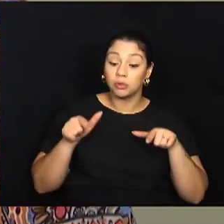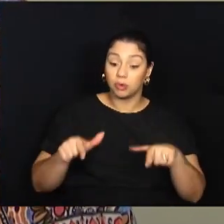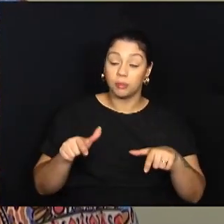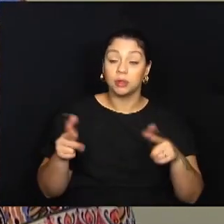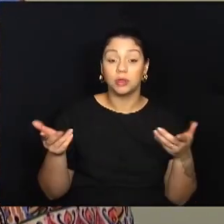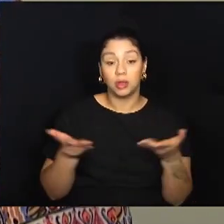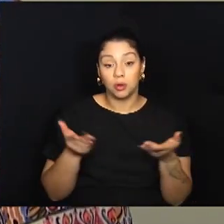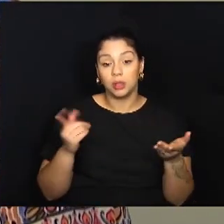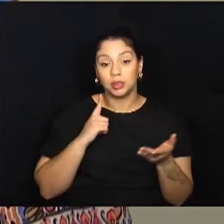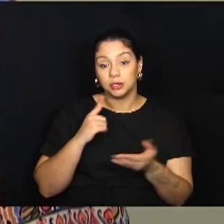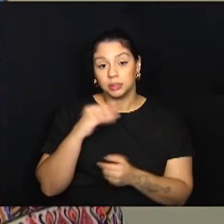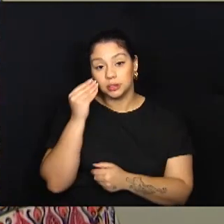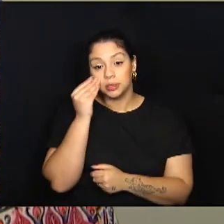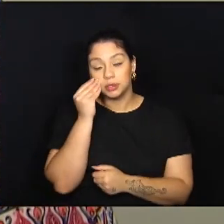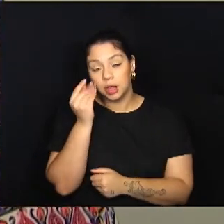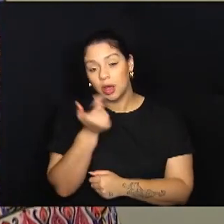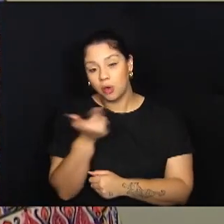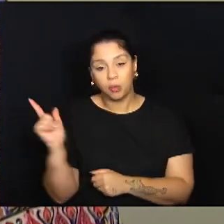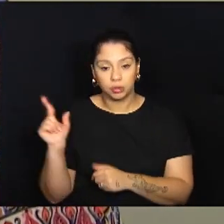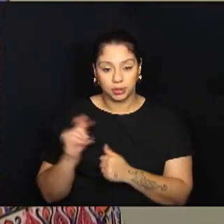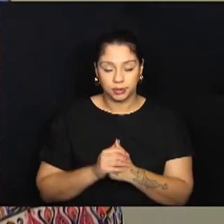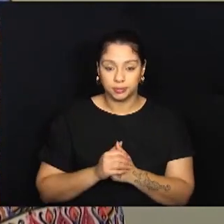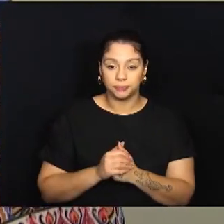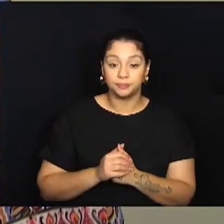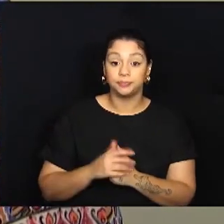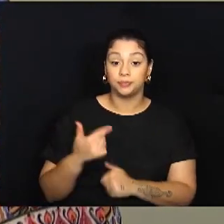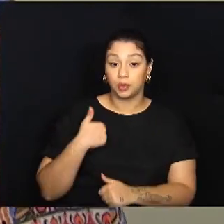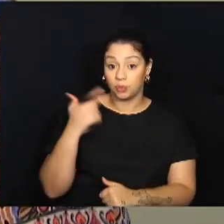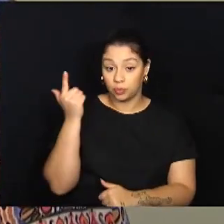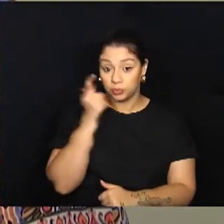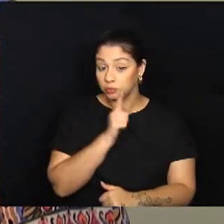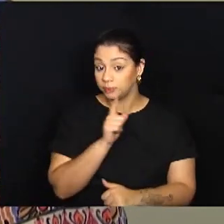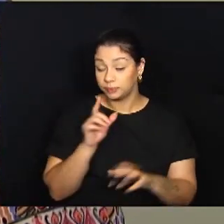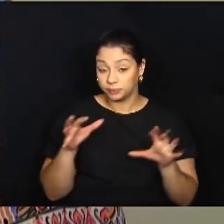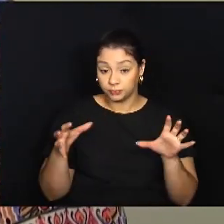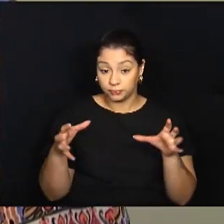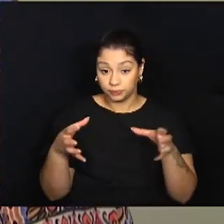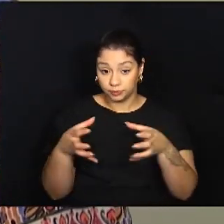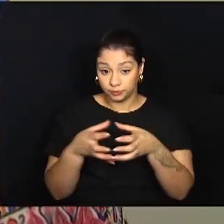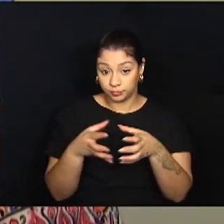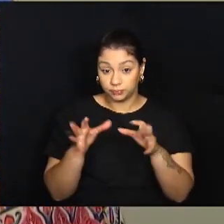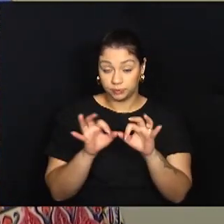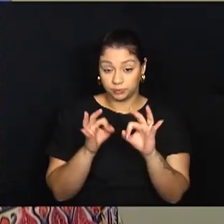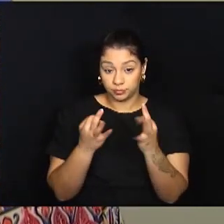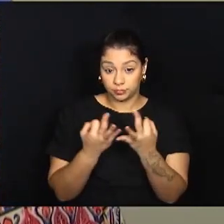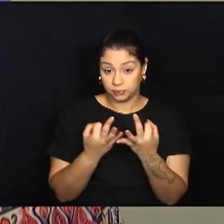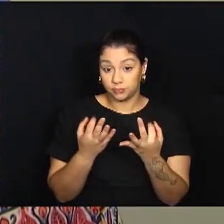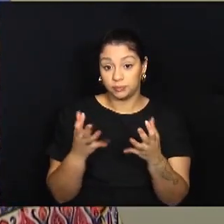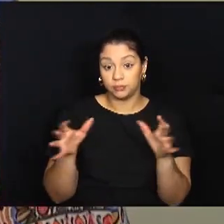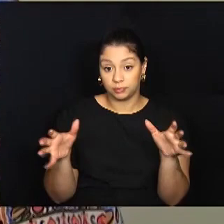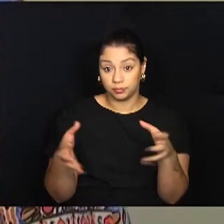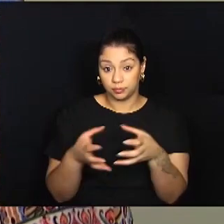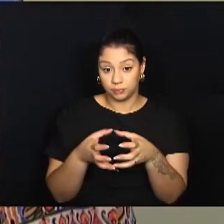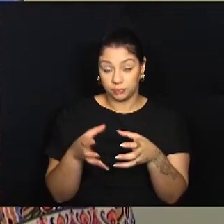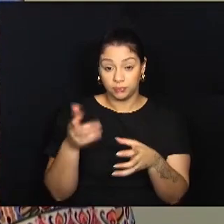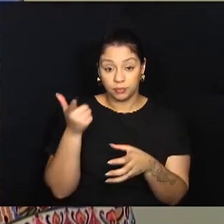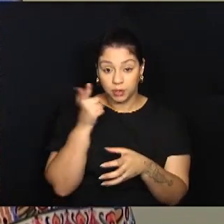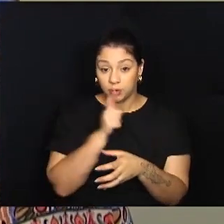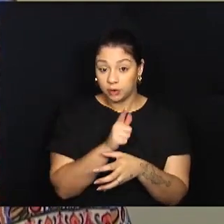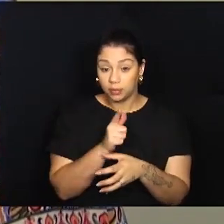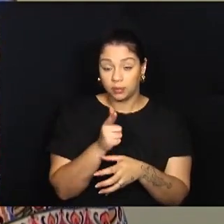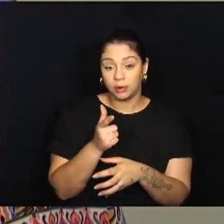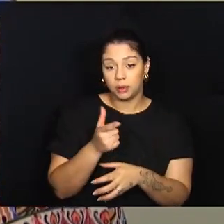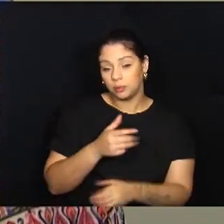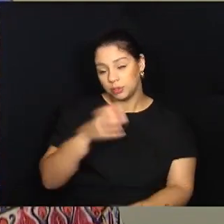vai começar a buscar as demais, né. Consegui formar um grupo dentro da família, para conseguir